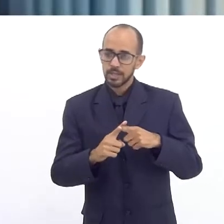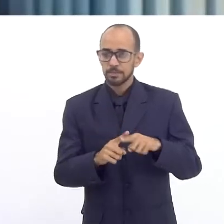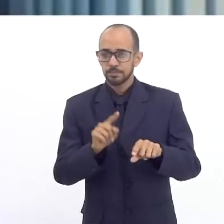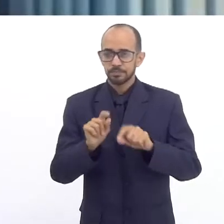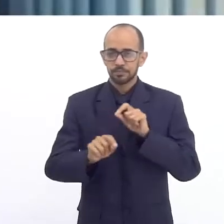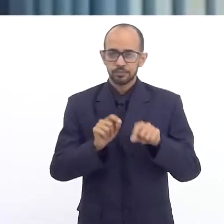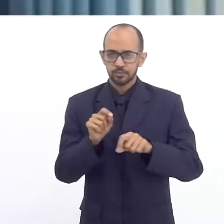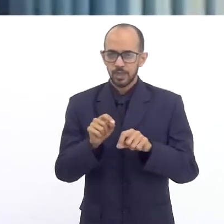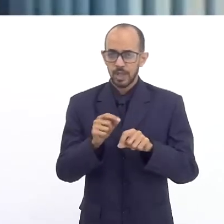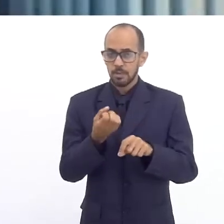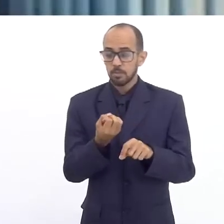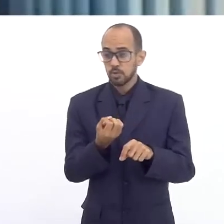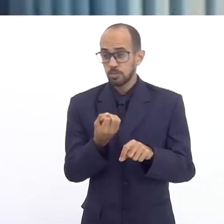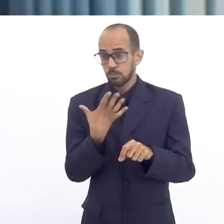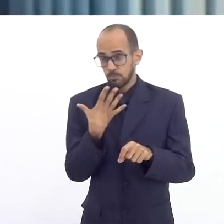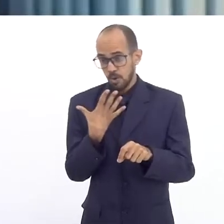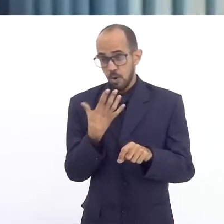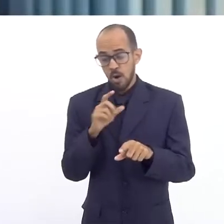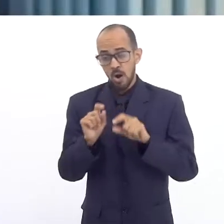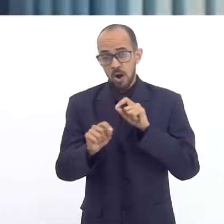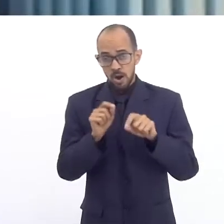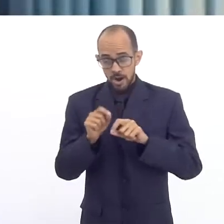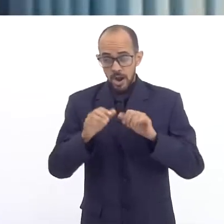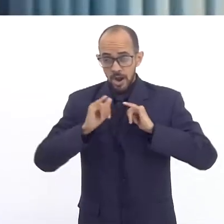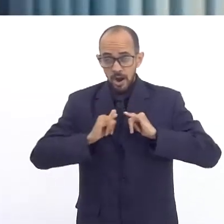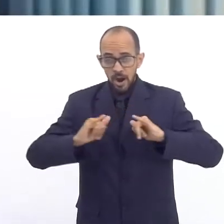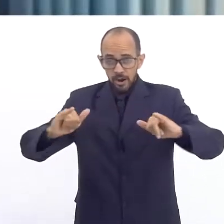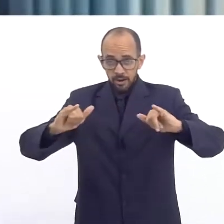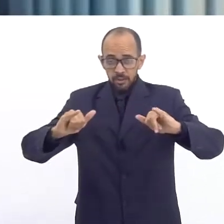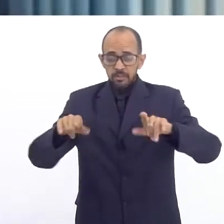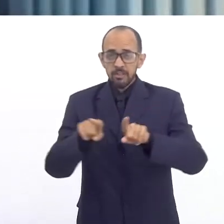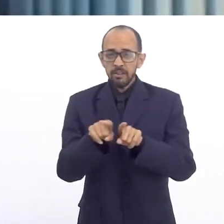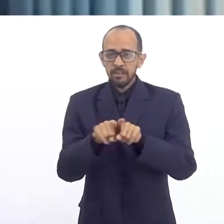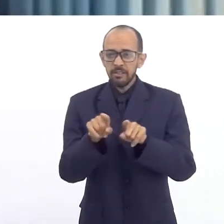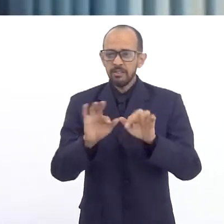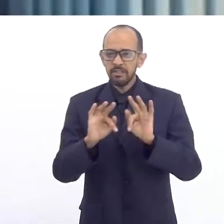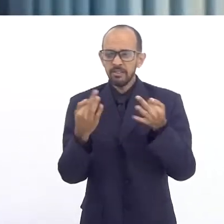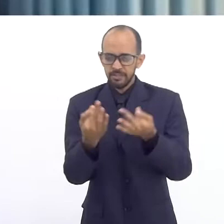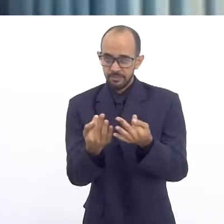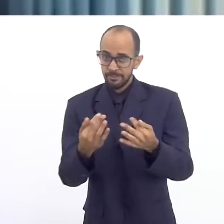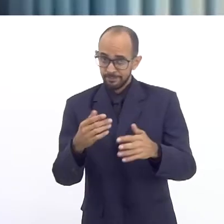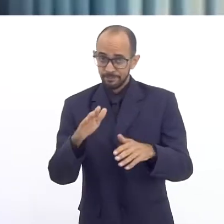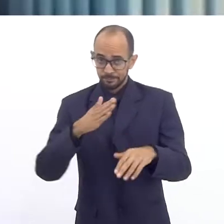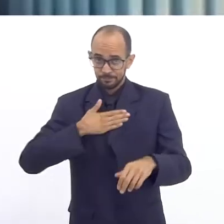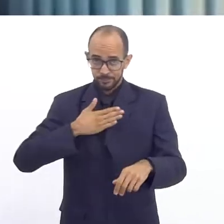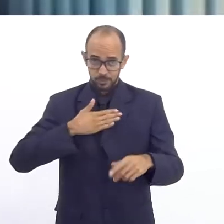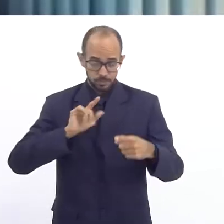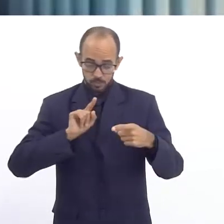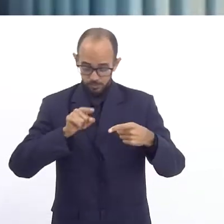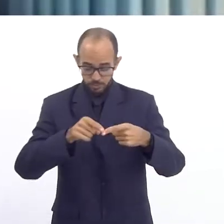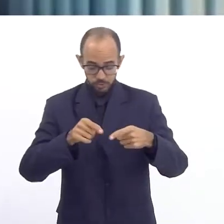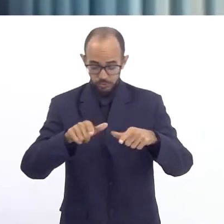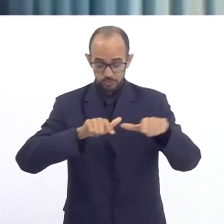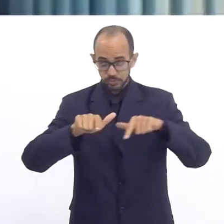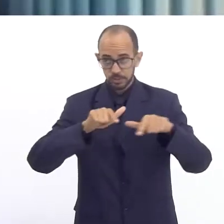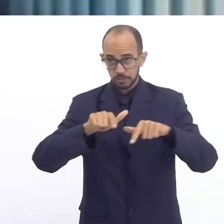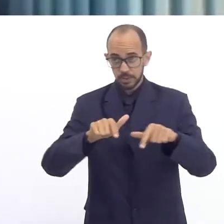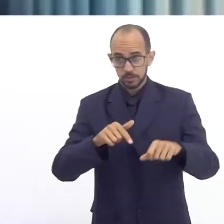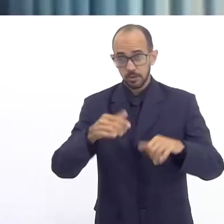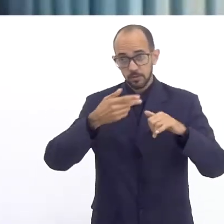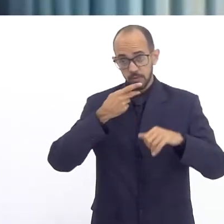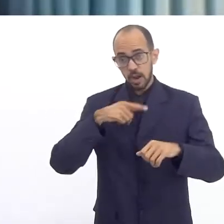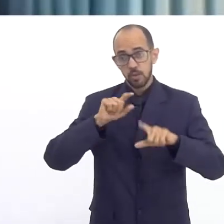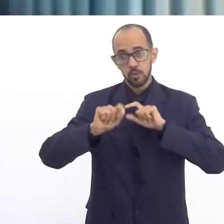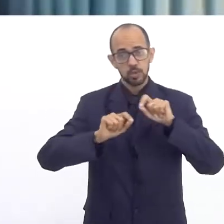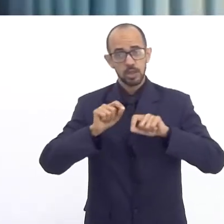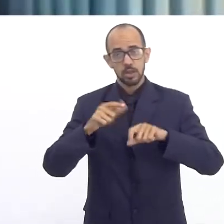gente não passar necessidades, e alerto muitos pais, que é meu foco de trabalho grande também, eu sempre alerto